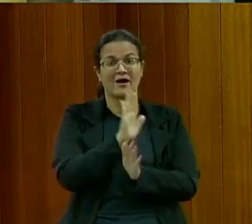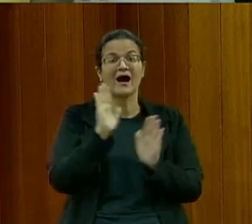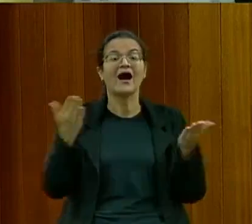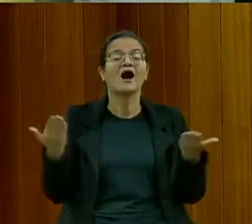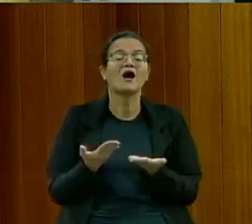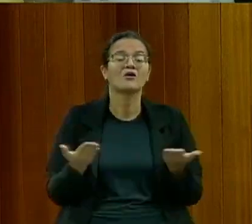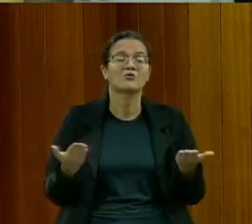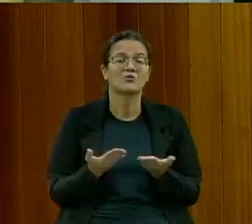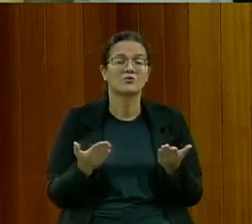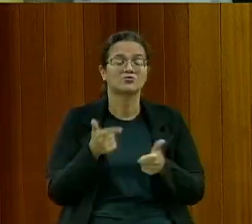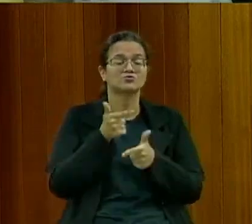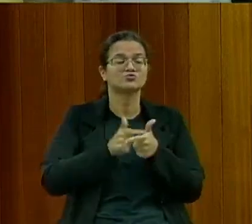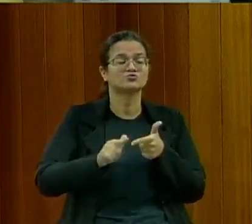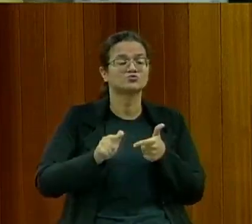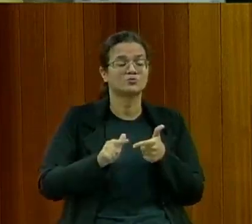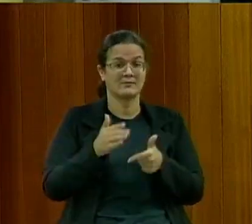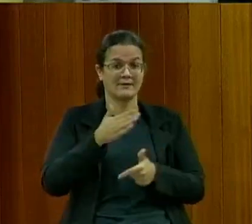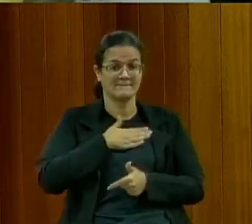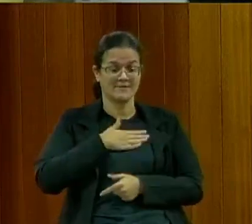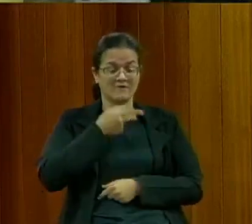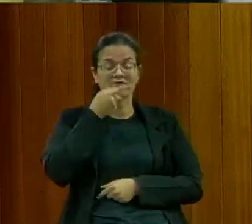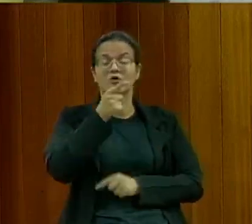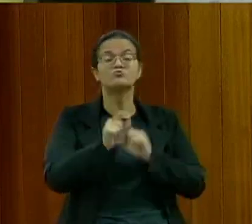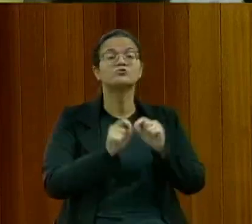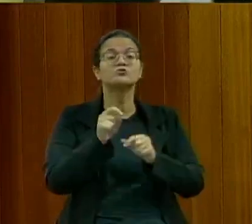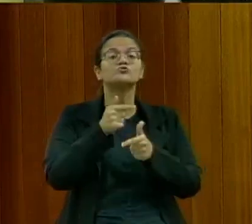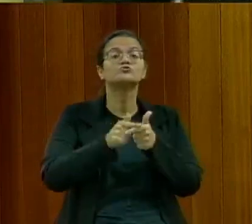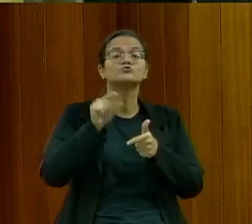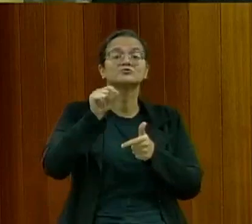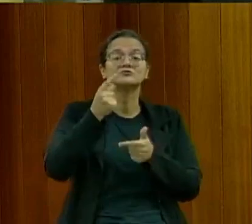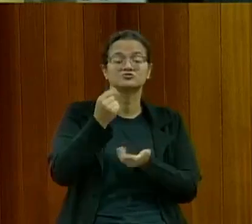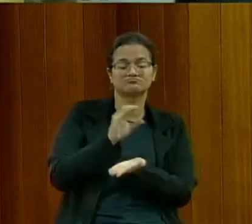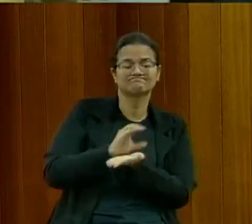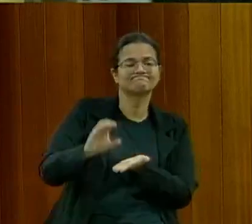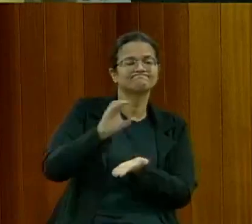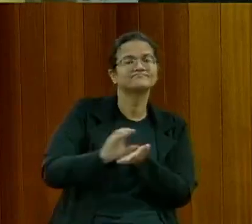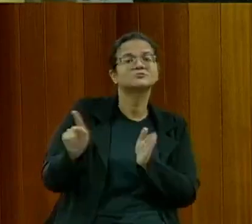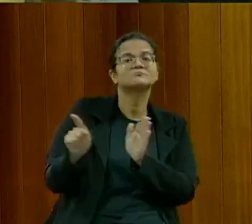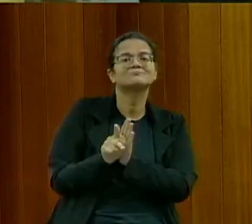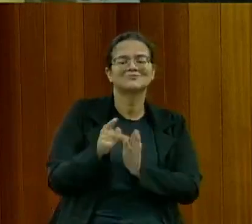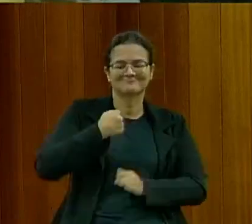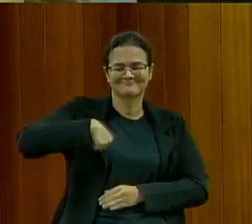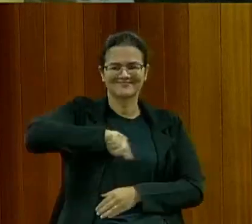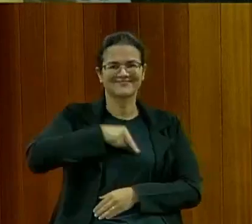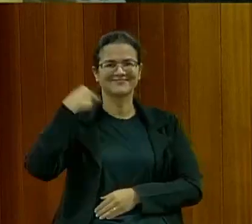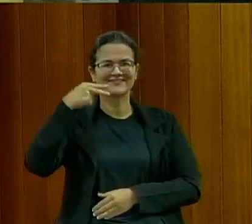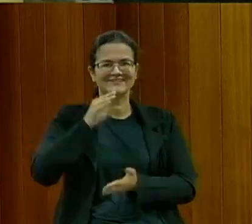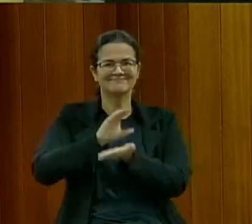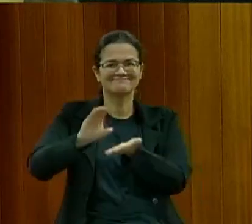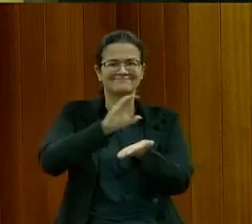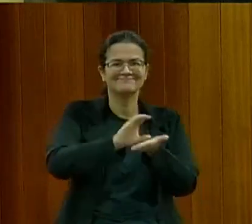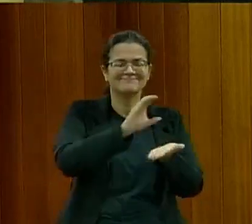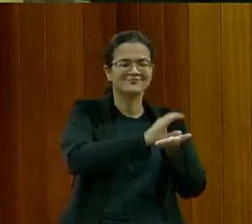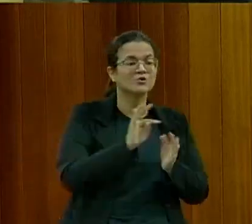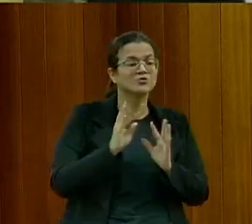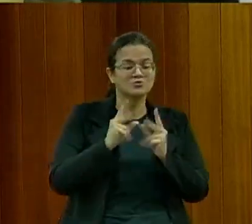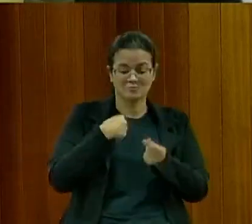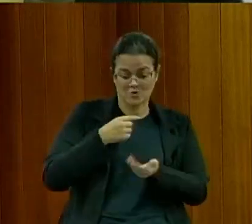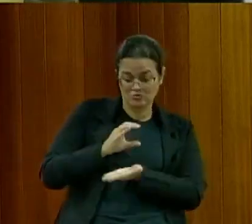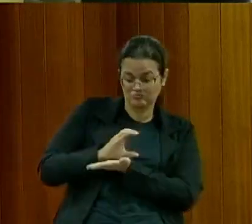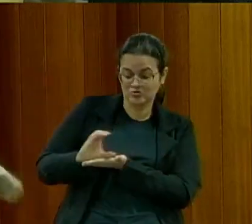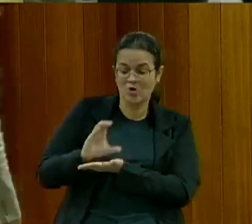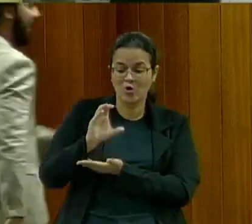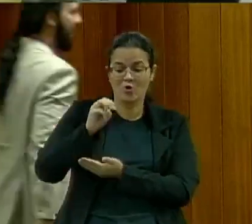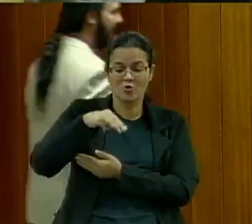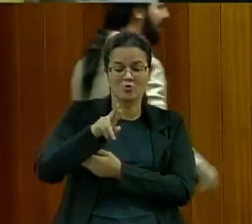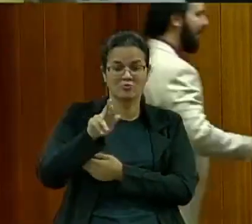minha fala aqui é sobre as emendas impositivas minhas, que foram todas elas para a Comurg, e a Comurg joga para a Valéria Pérez, a Valéria